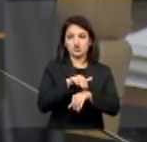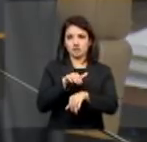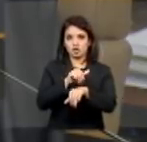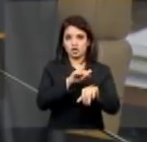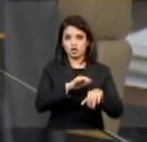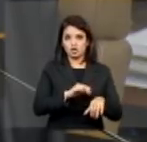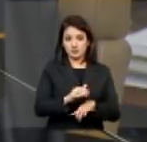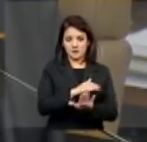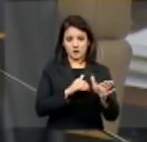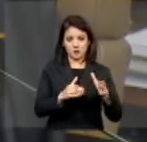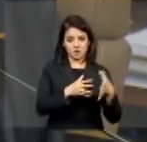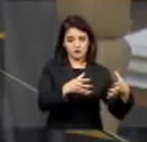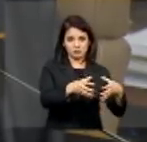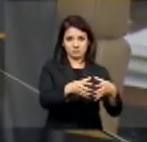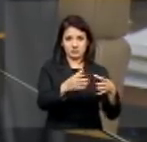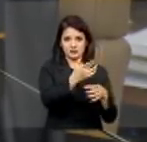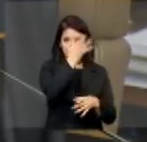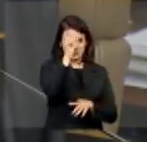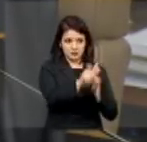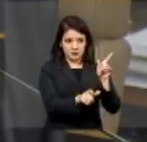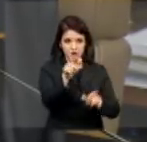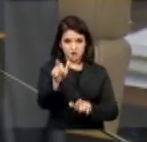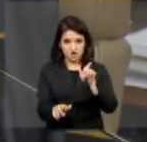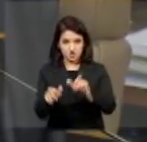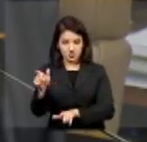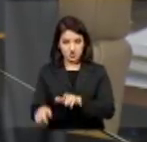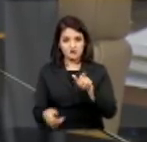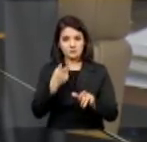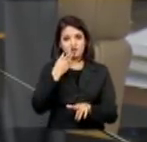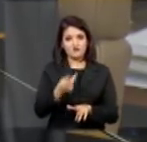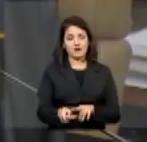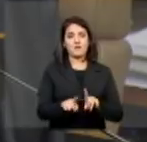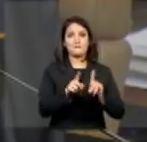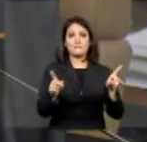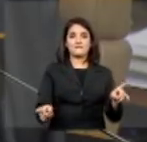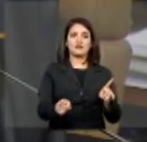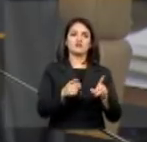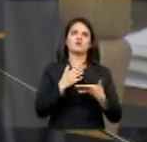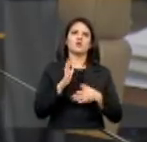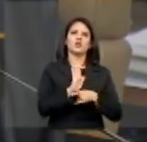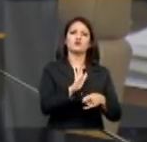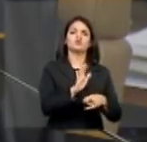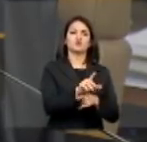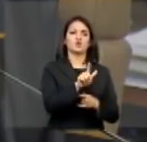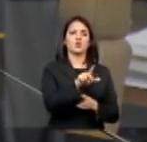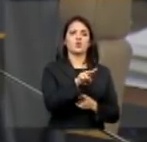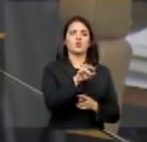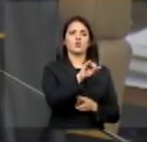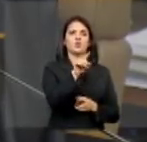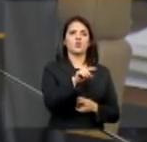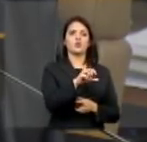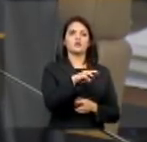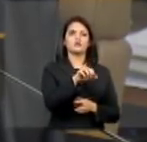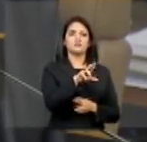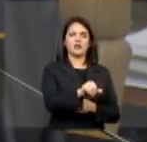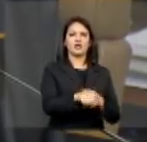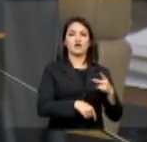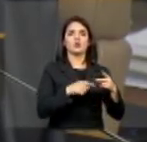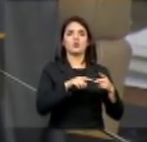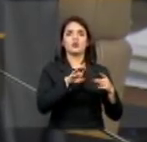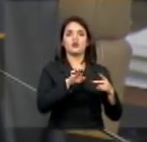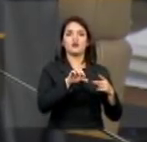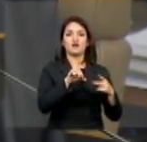alegações os réus colaboradores luiz mário da costa matone e edson krumenauer e